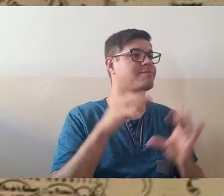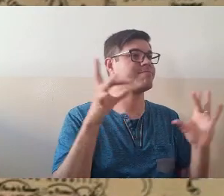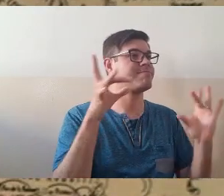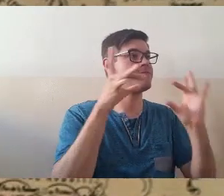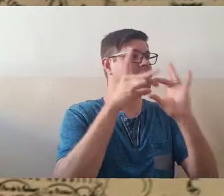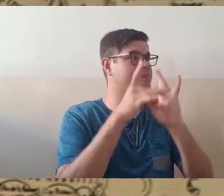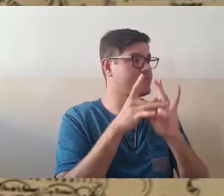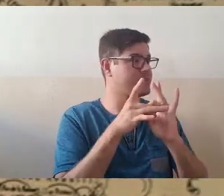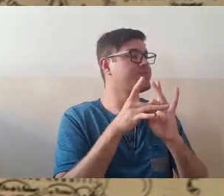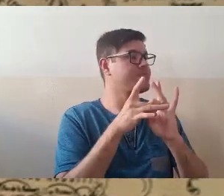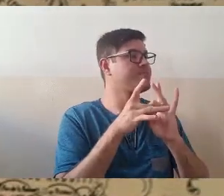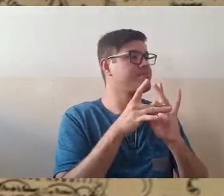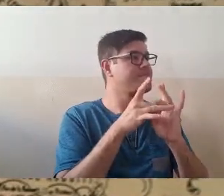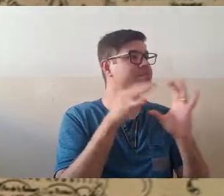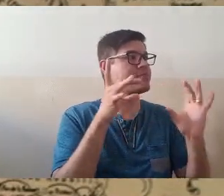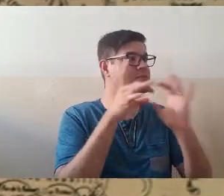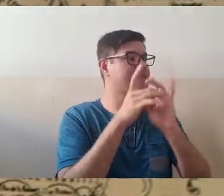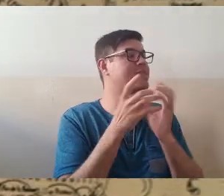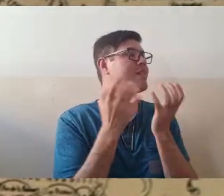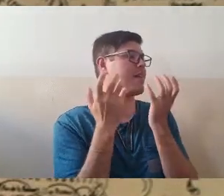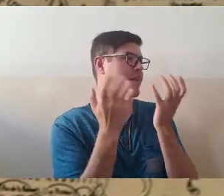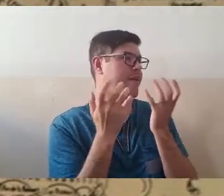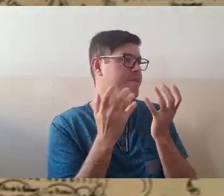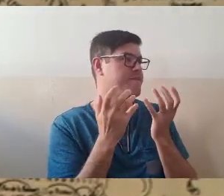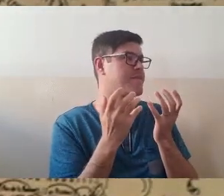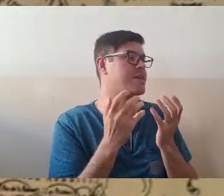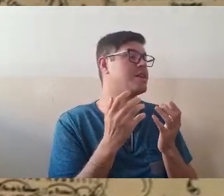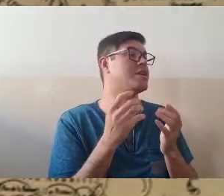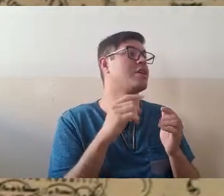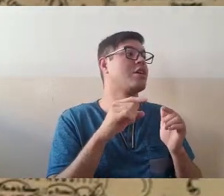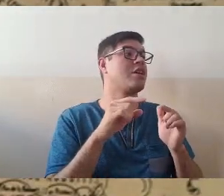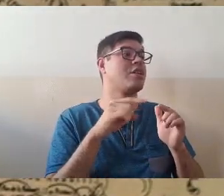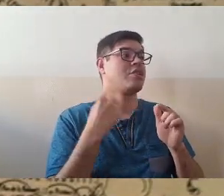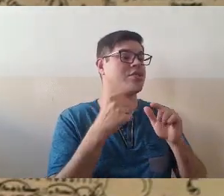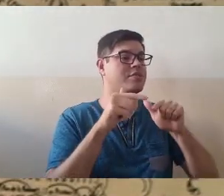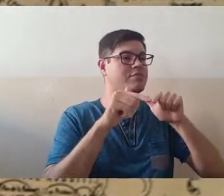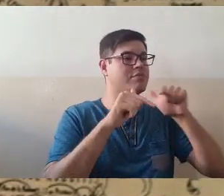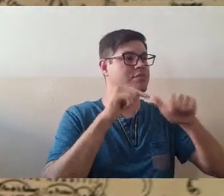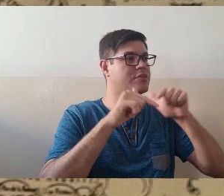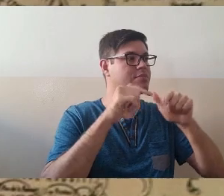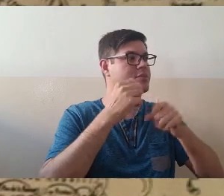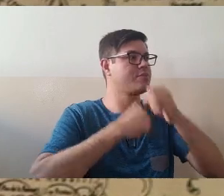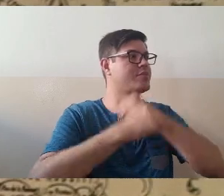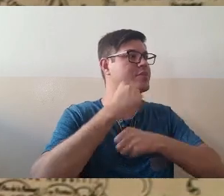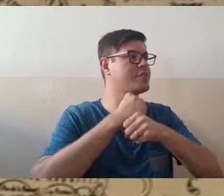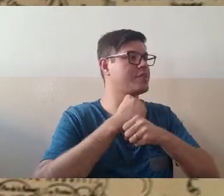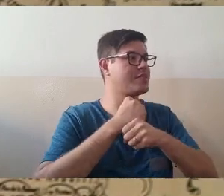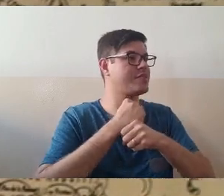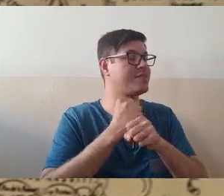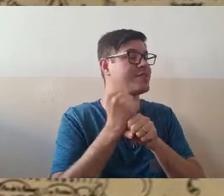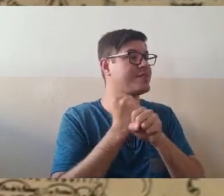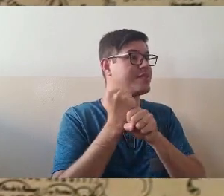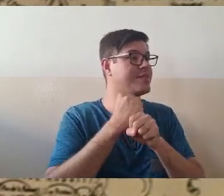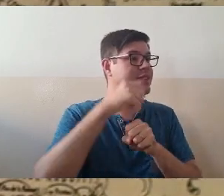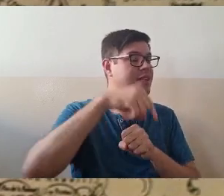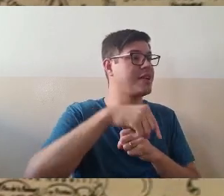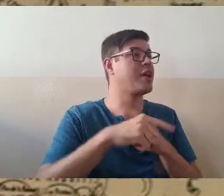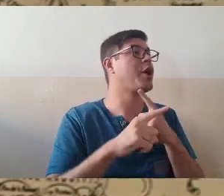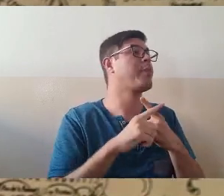Inhana. Sim. E aí nós estamos trabalhando, já estávamos trabalhando isso no ano passado, para esse ano. Não deu por conta da